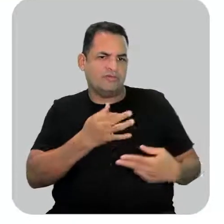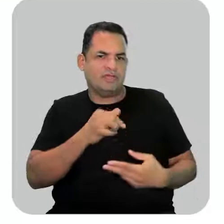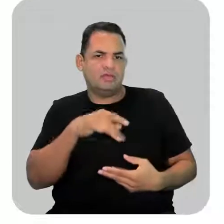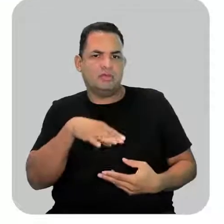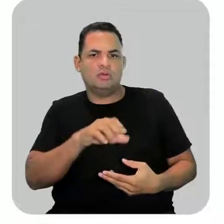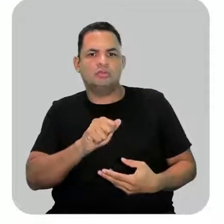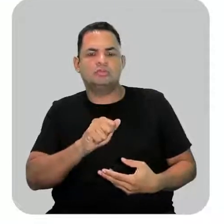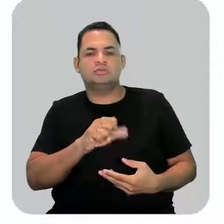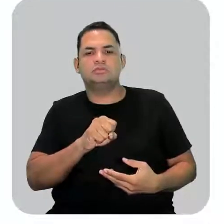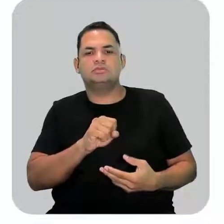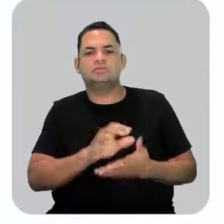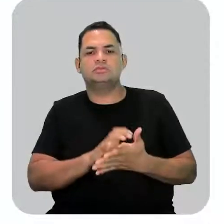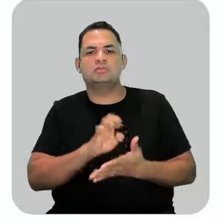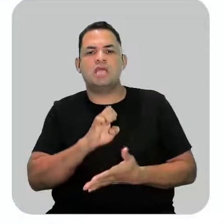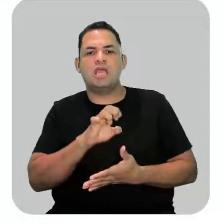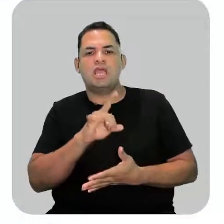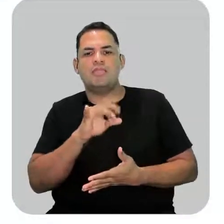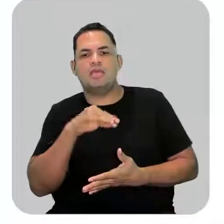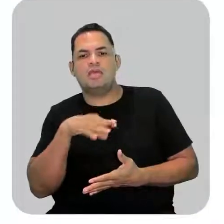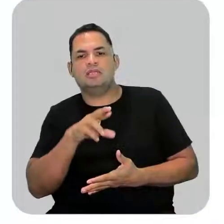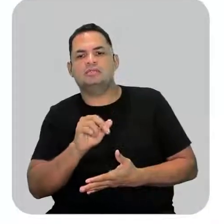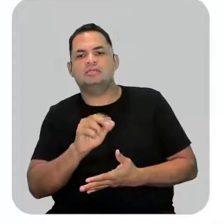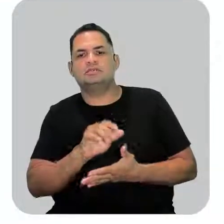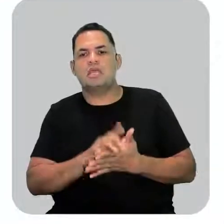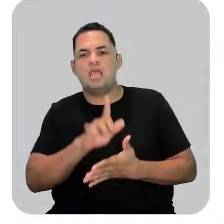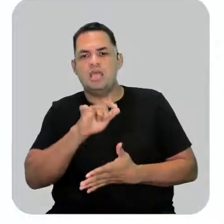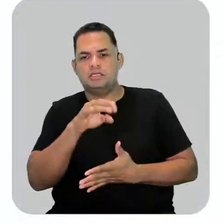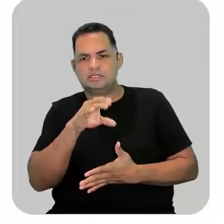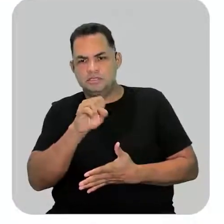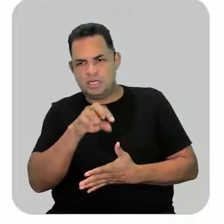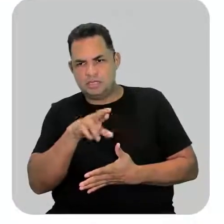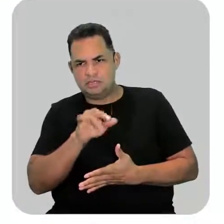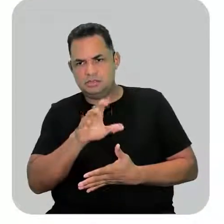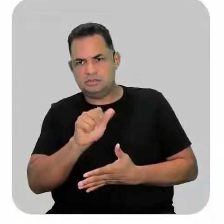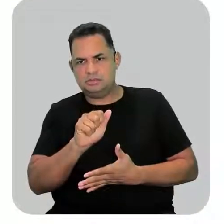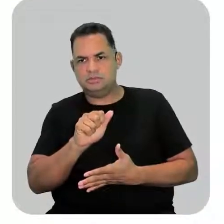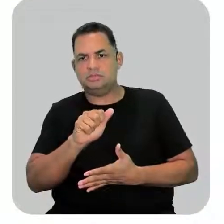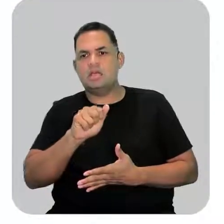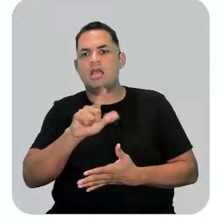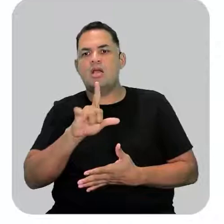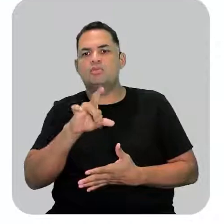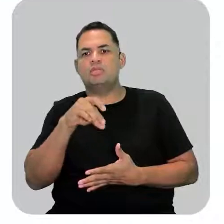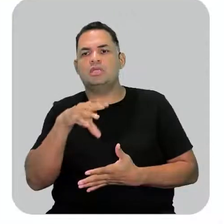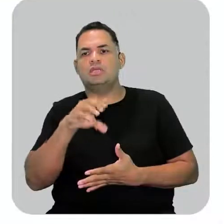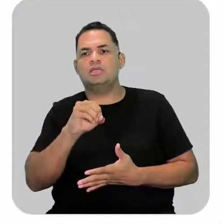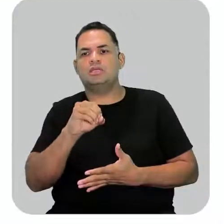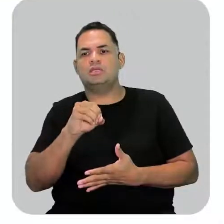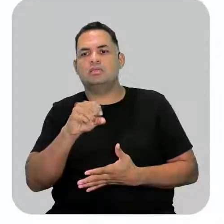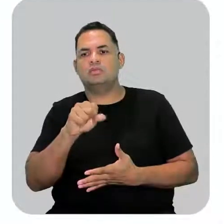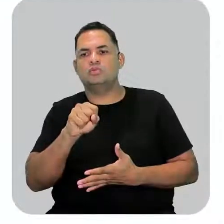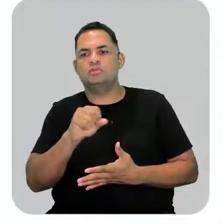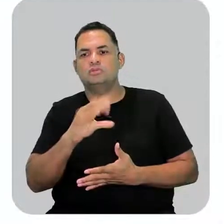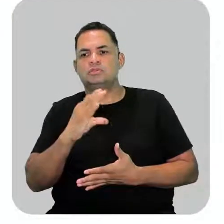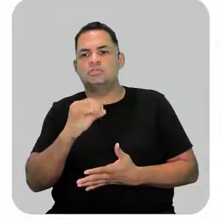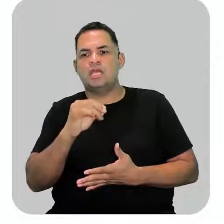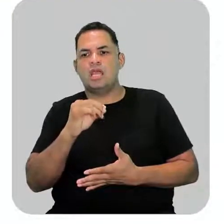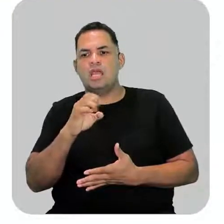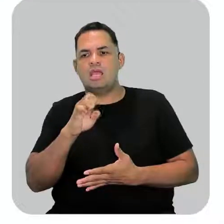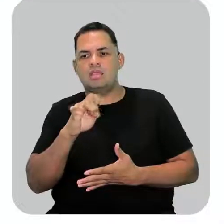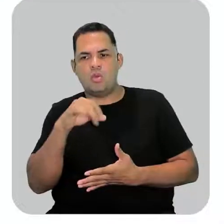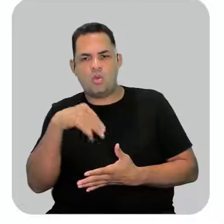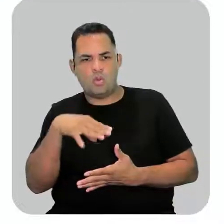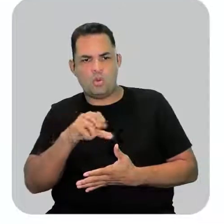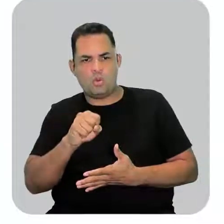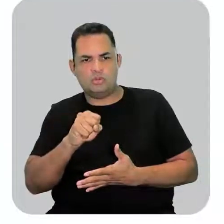fenóis, éteres, ésteres, aldeídos, cetonas